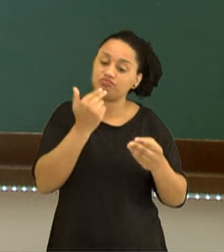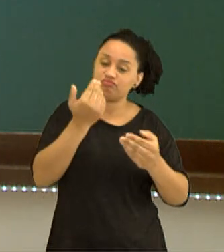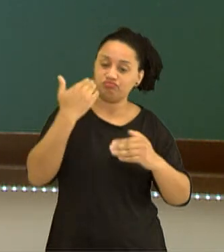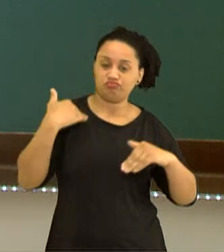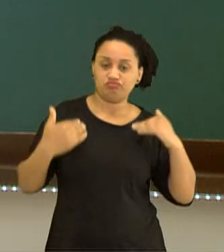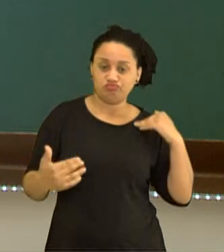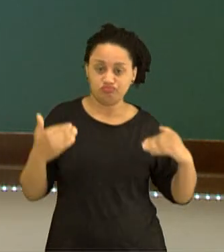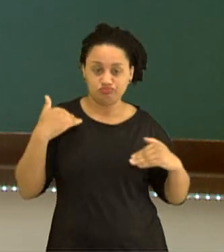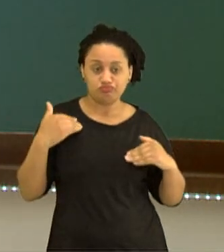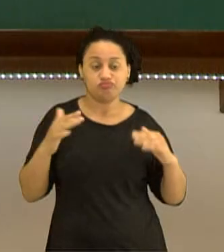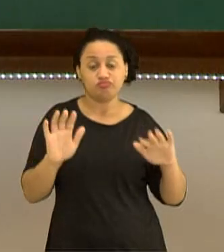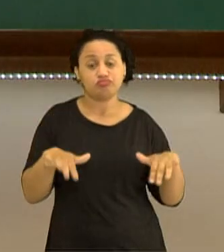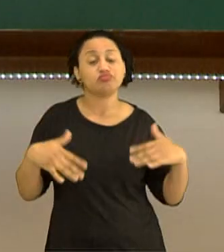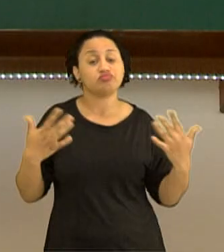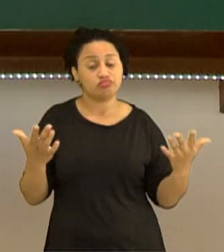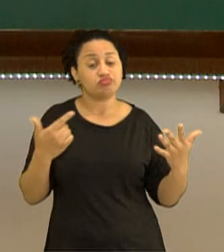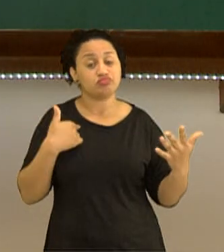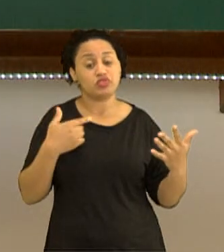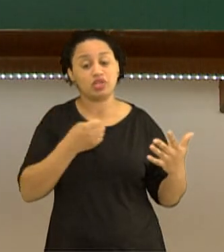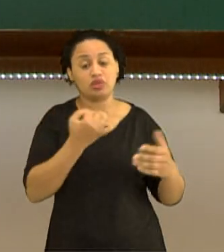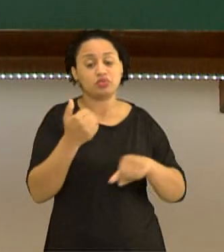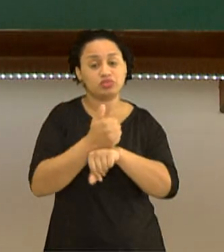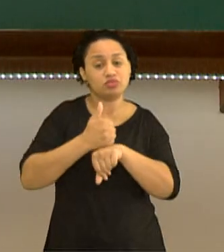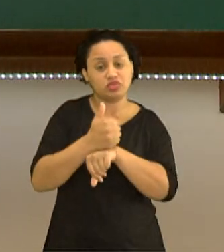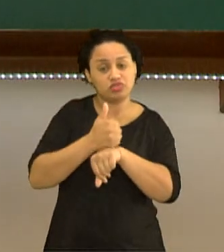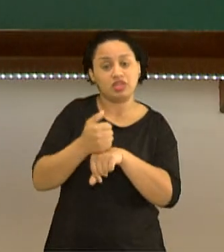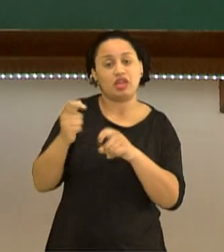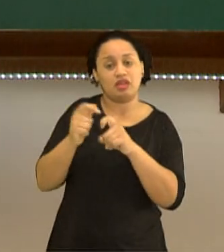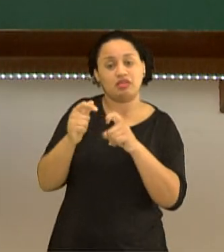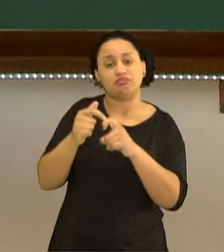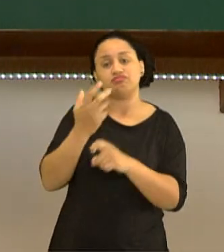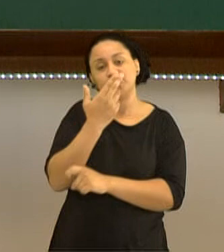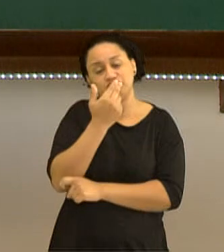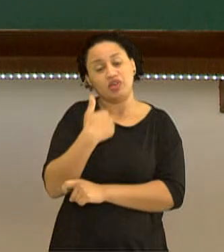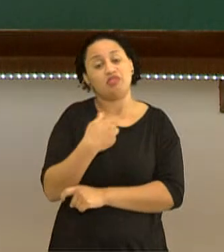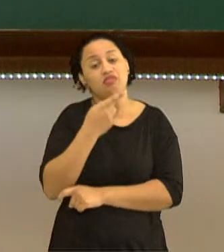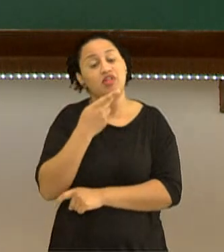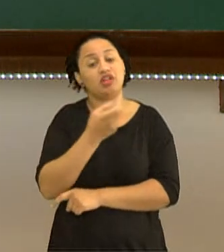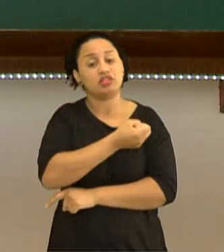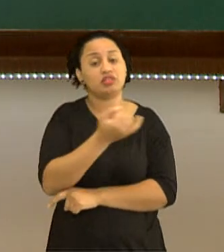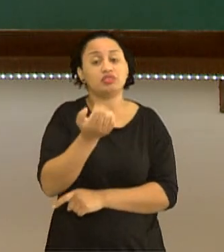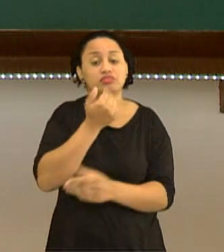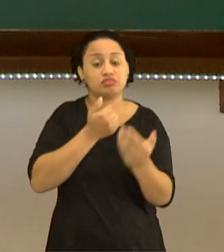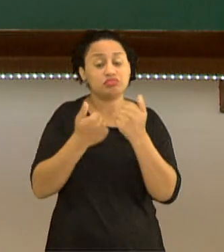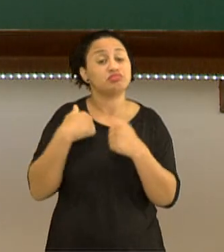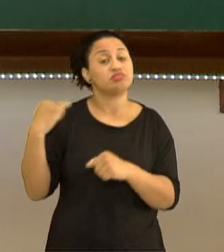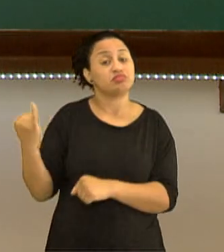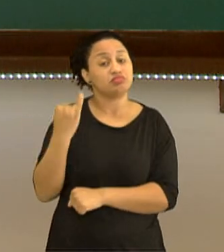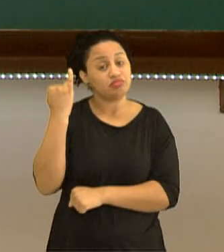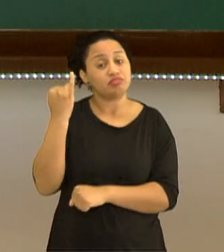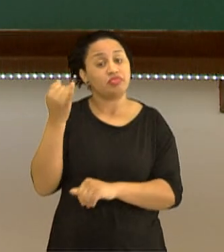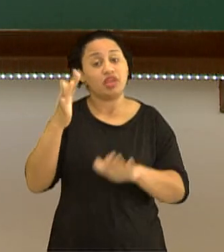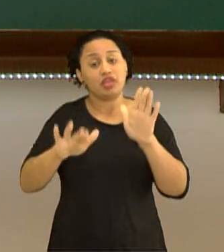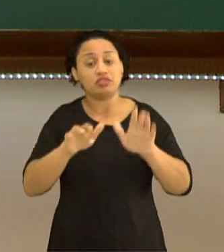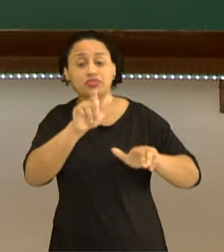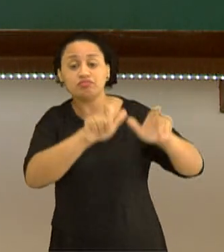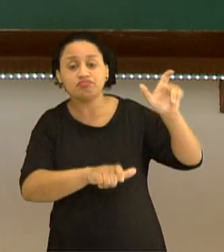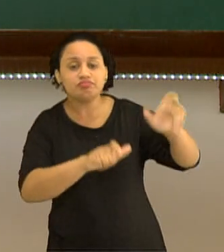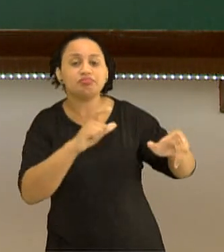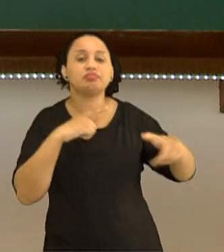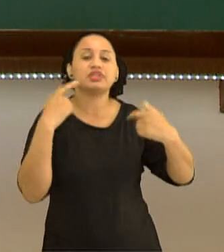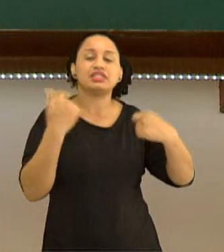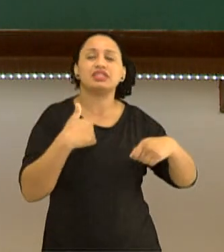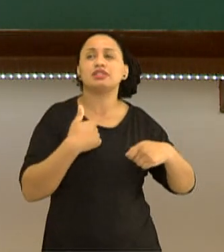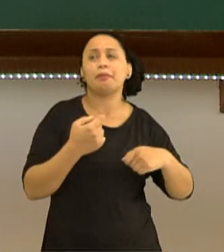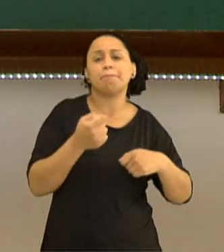corpo. E aí, os nutricionistas vão falar de alimentos que são importantes. De repente, uma pessoa precisa menos